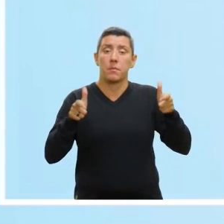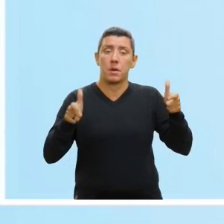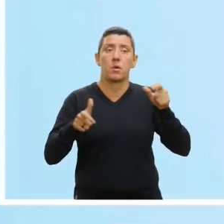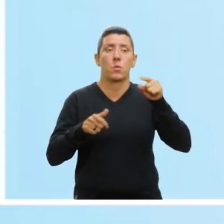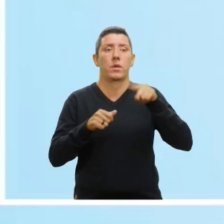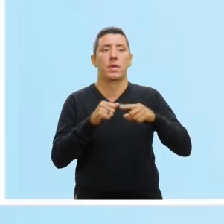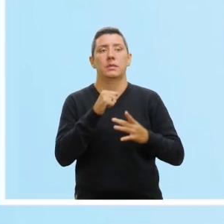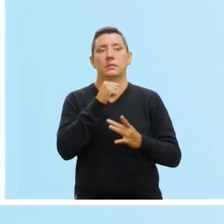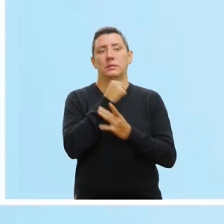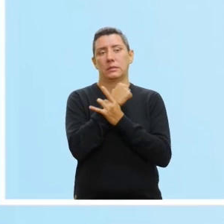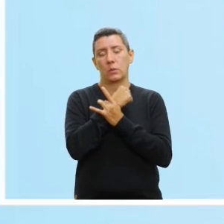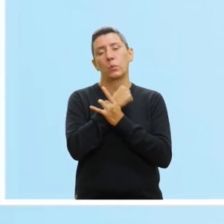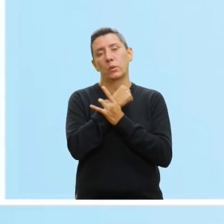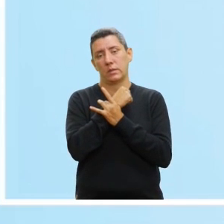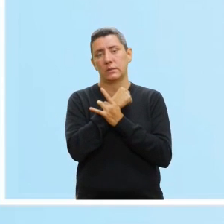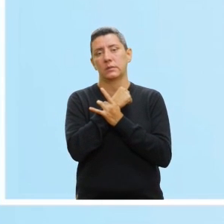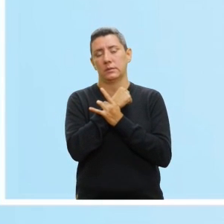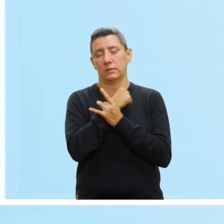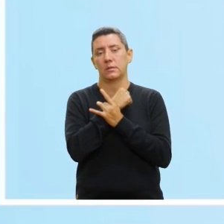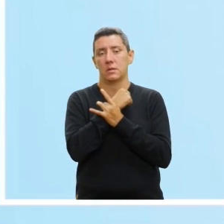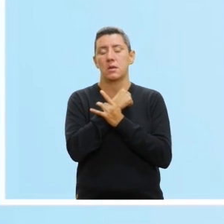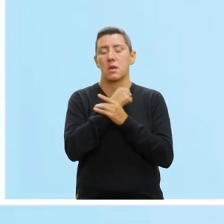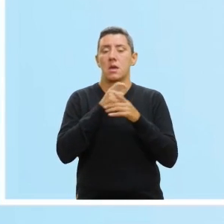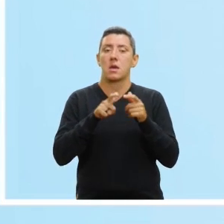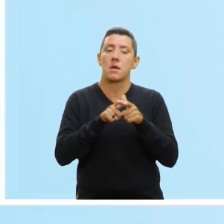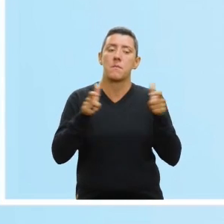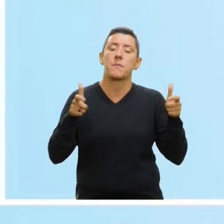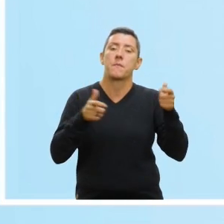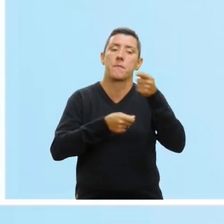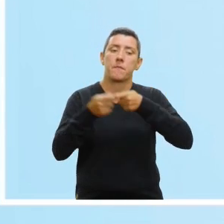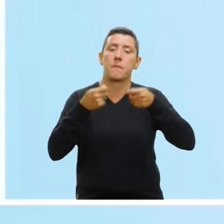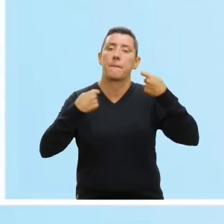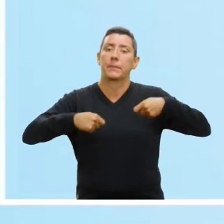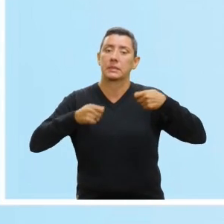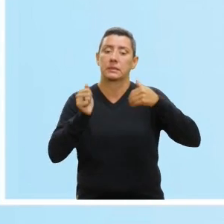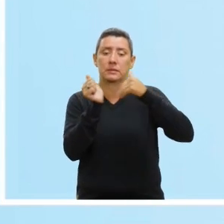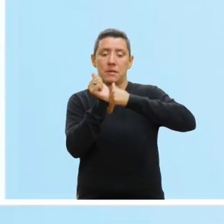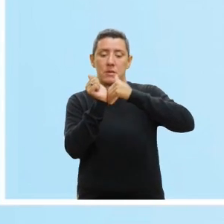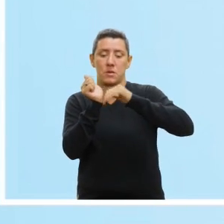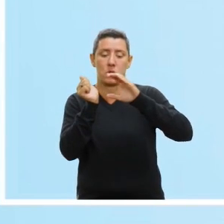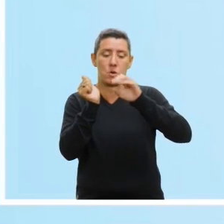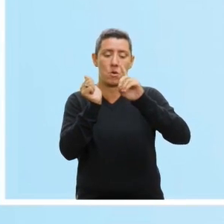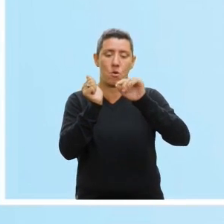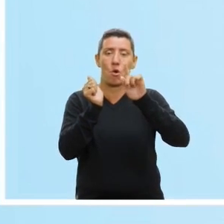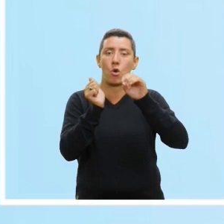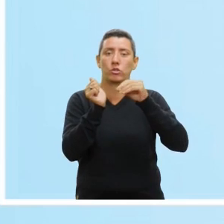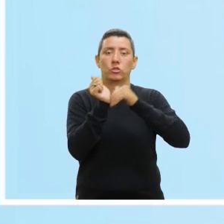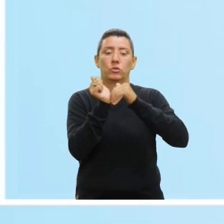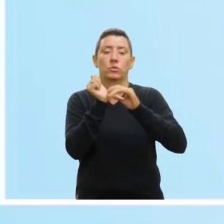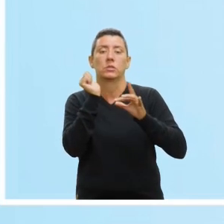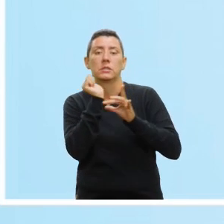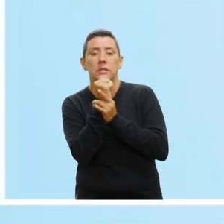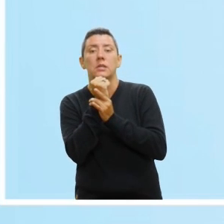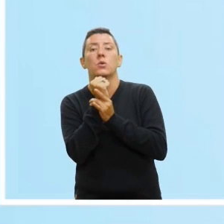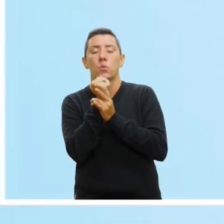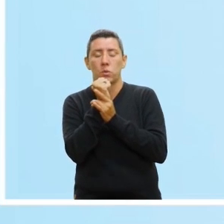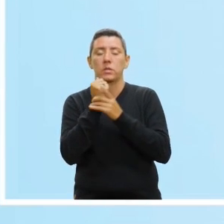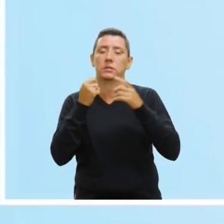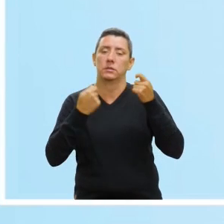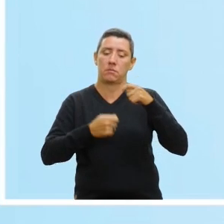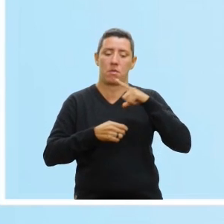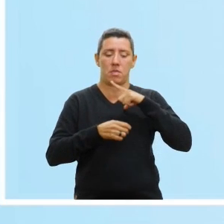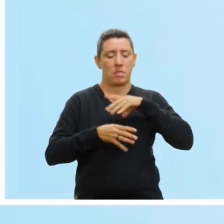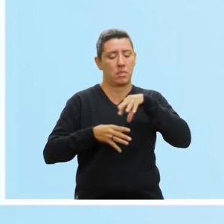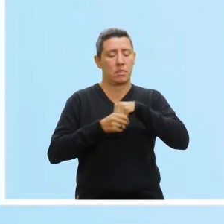segurança. Alguns mercados necessitam encriptação em transponders e isso a gente tem na rede